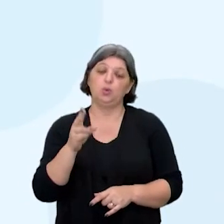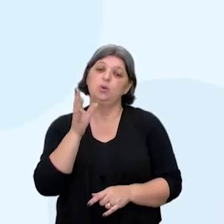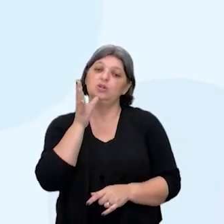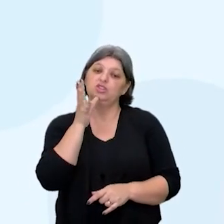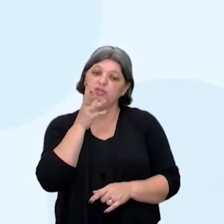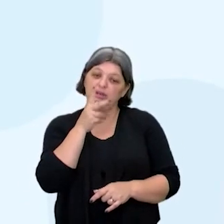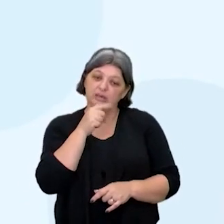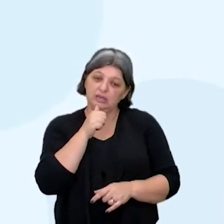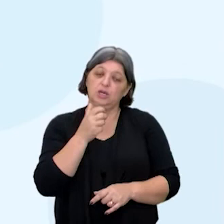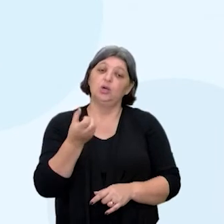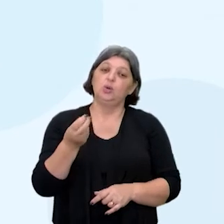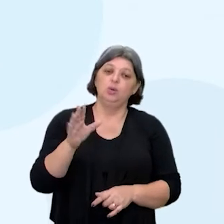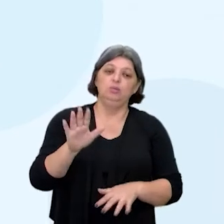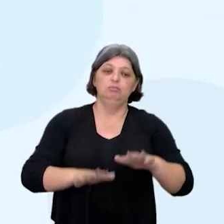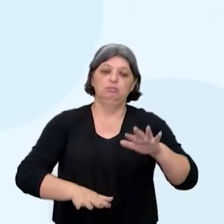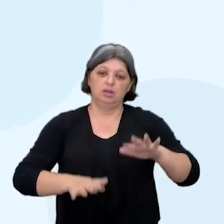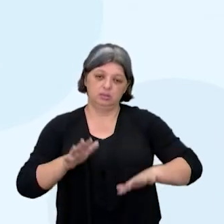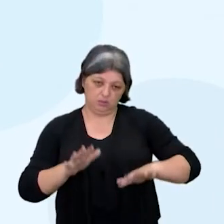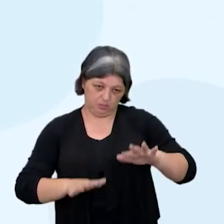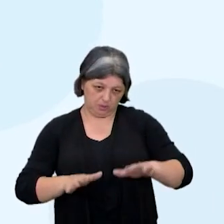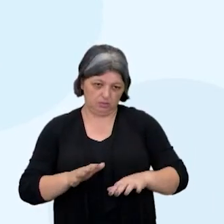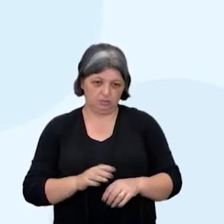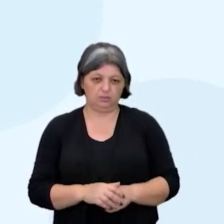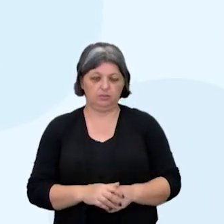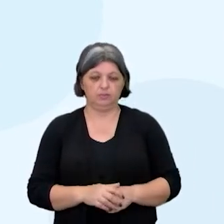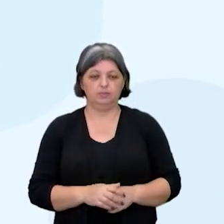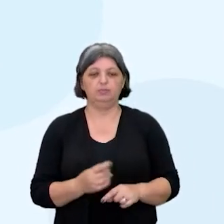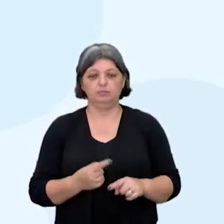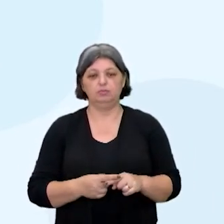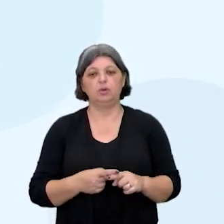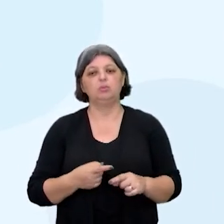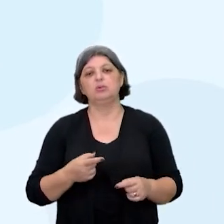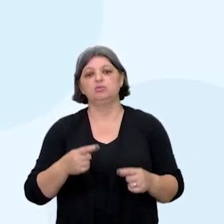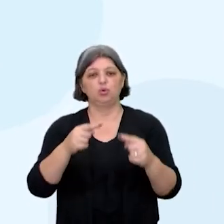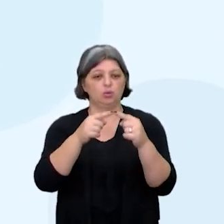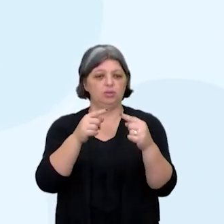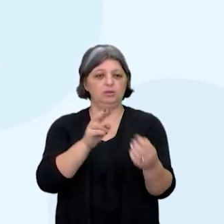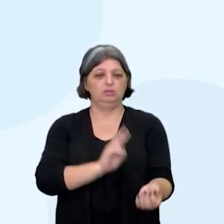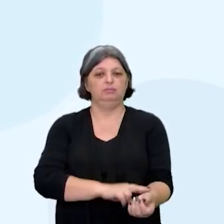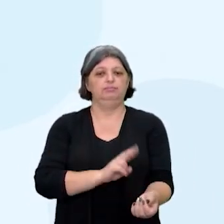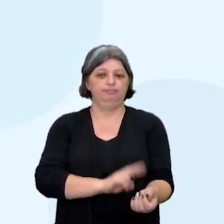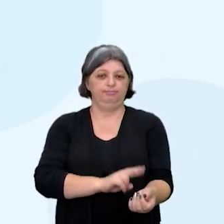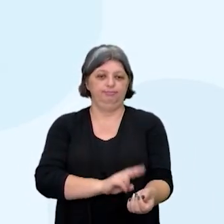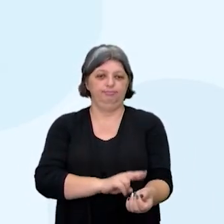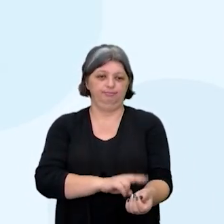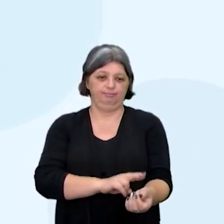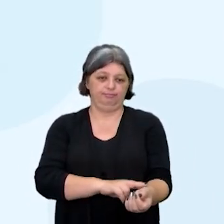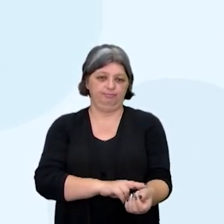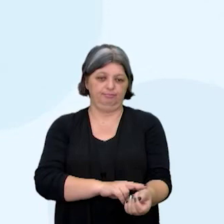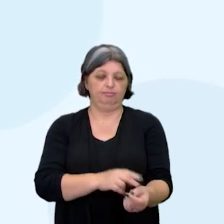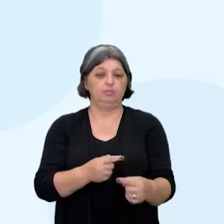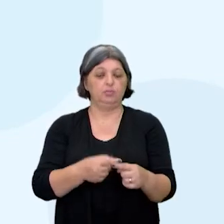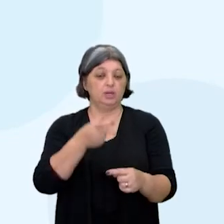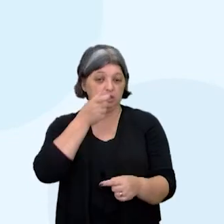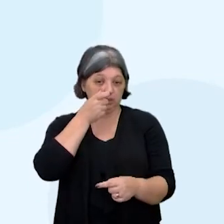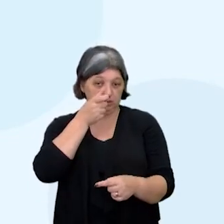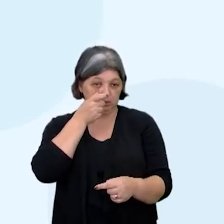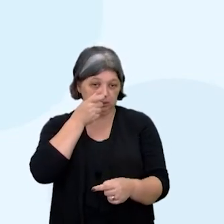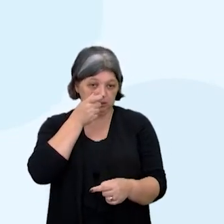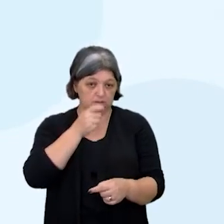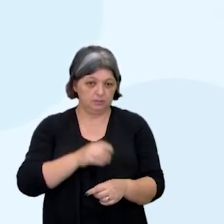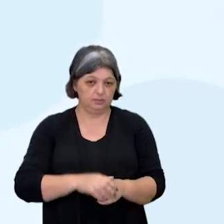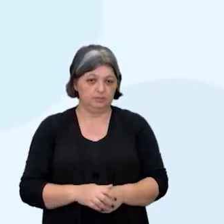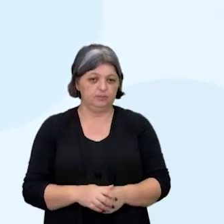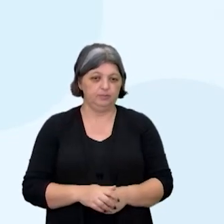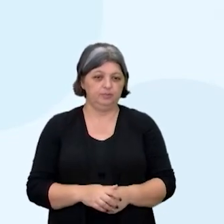Então, podemos medir até a duração de acordo com a pulsação. É interessante aqui, quando fala a questão do peso, não